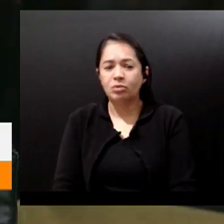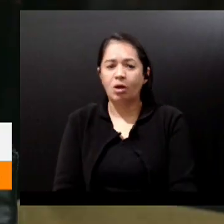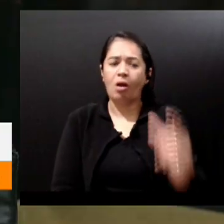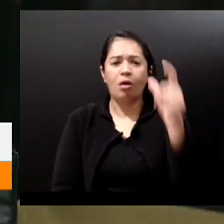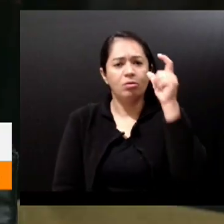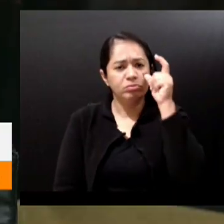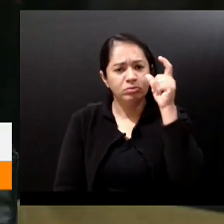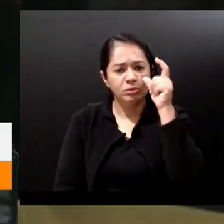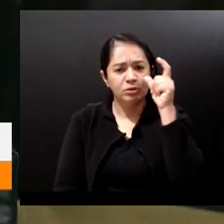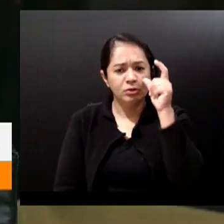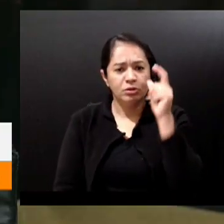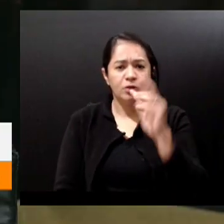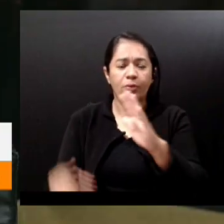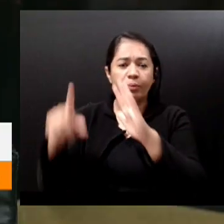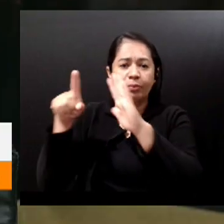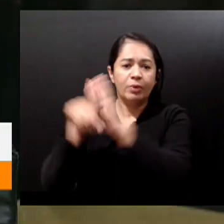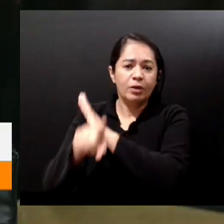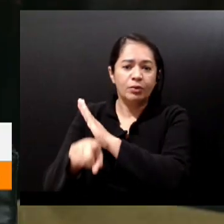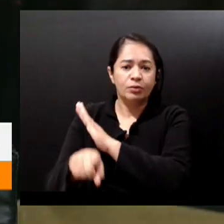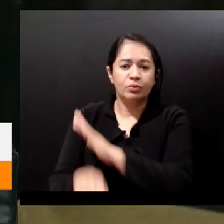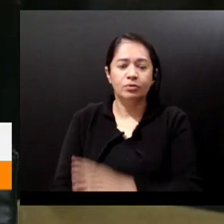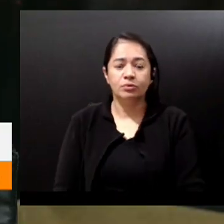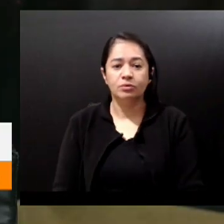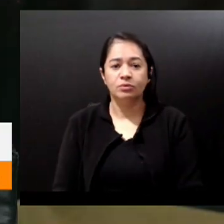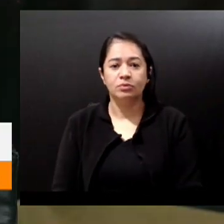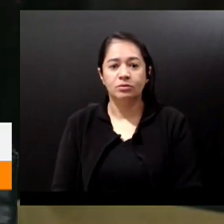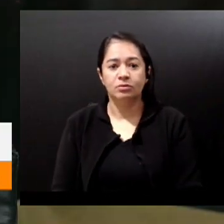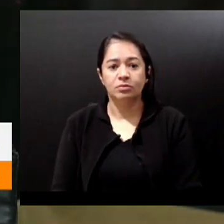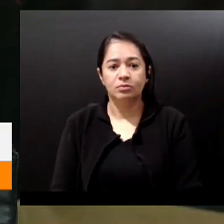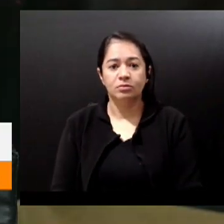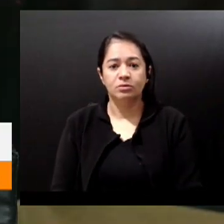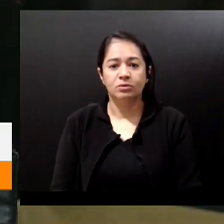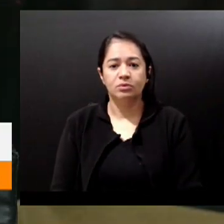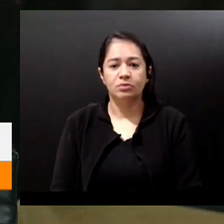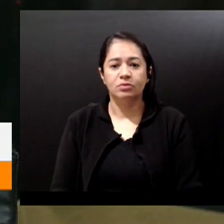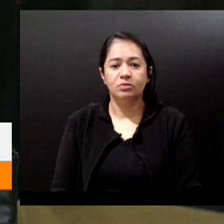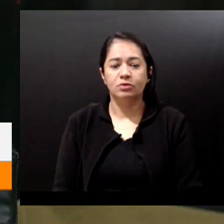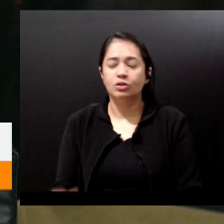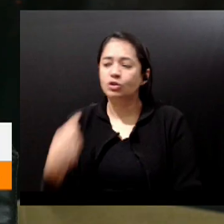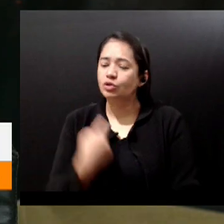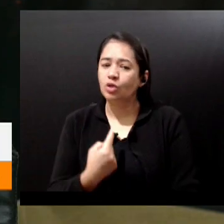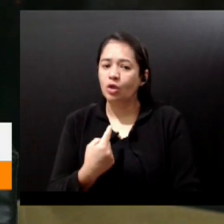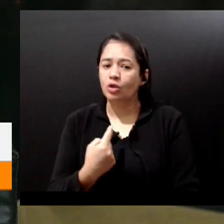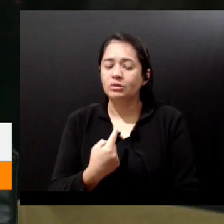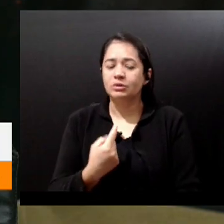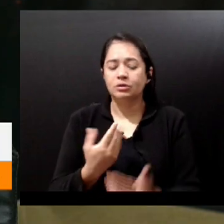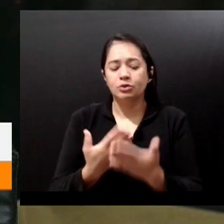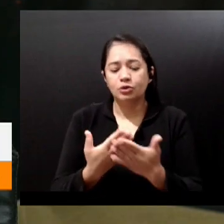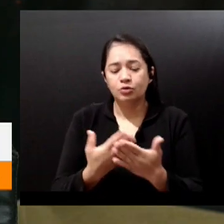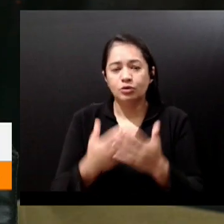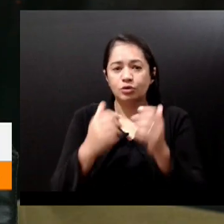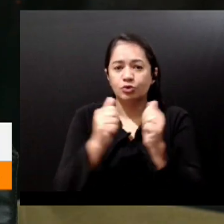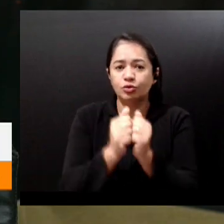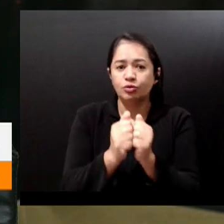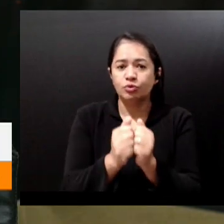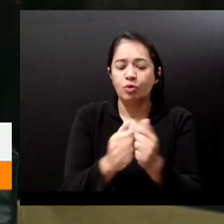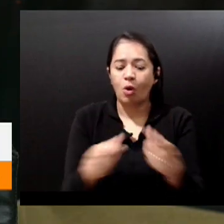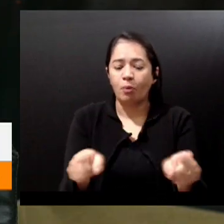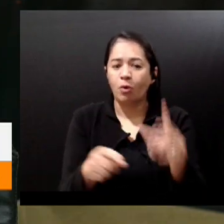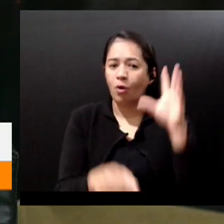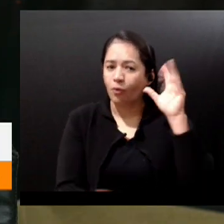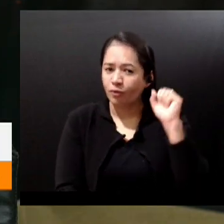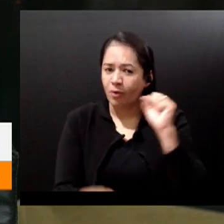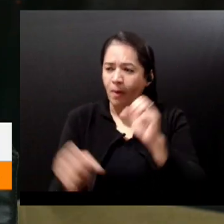nosso psicólogo, né? Estudar enquanto a gente ouve música pode oferecer diversos benefícios. A combinação de